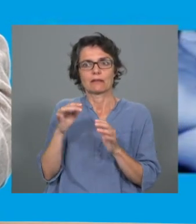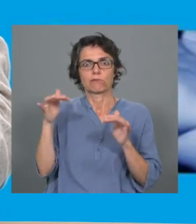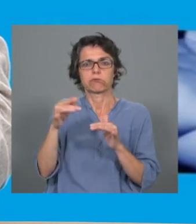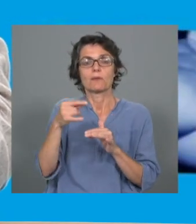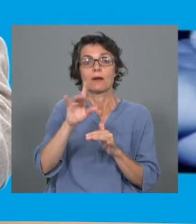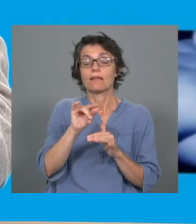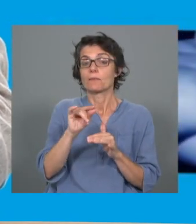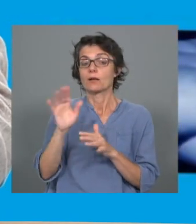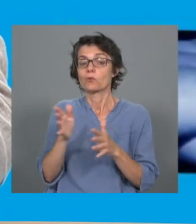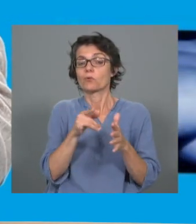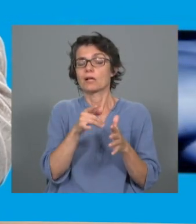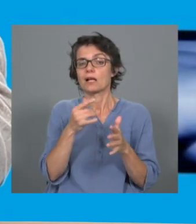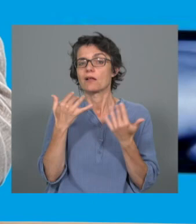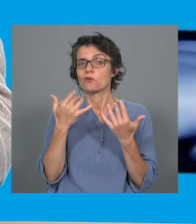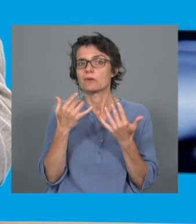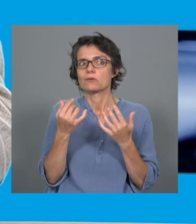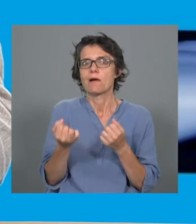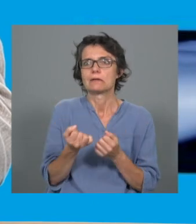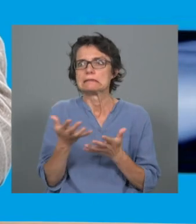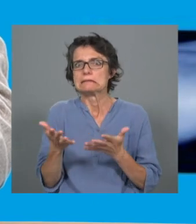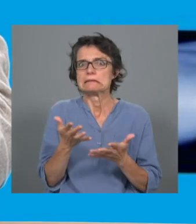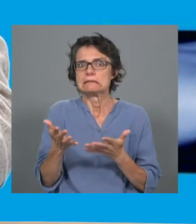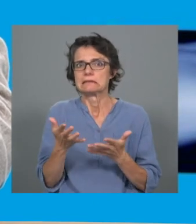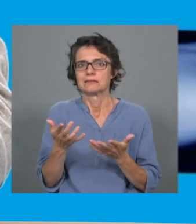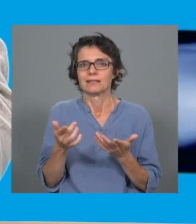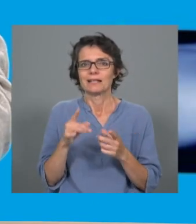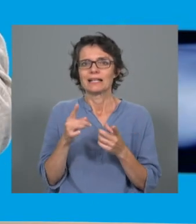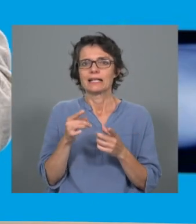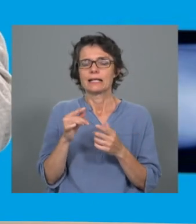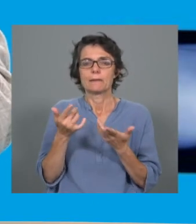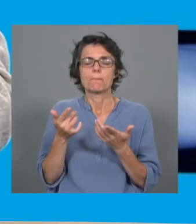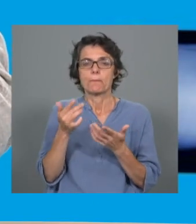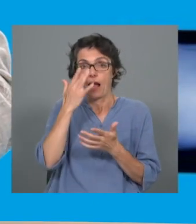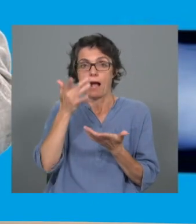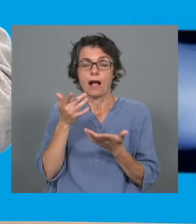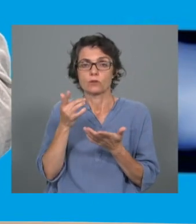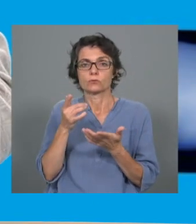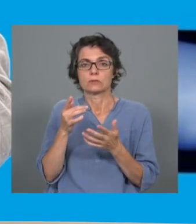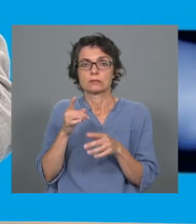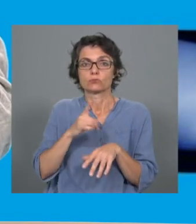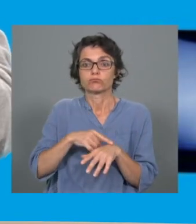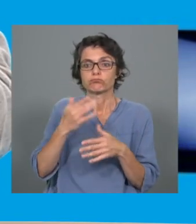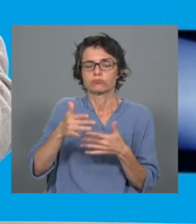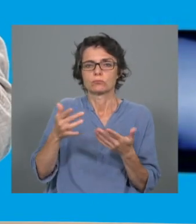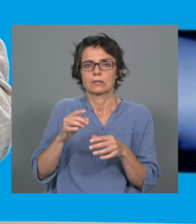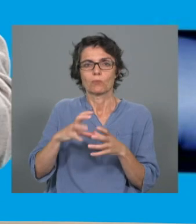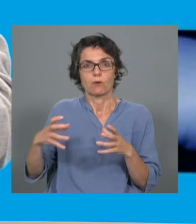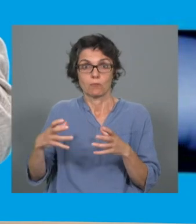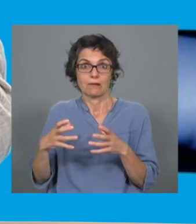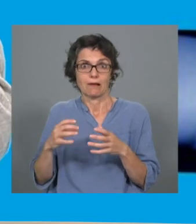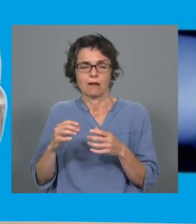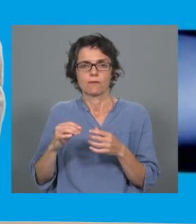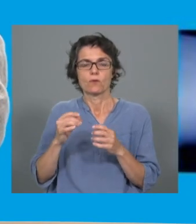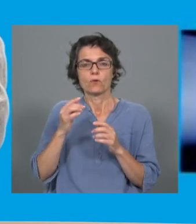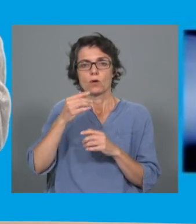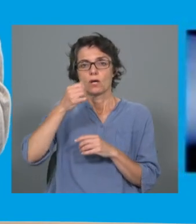nós que não sabemos as informações ficamos um bocadinho angustiados. E o momento assim mais complicado, até em termos jornalísticos, foi o domingo à noite,